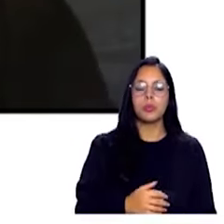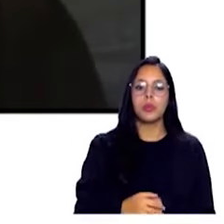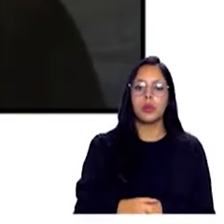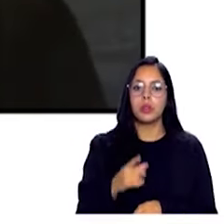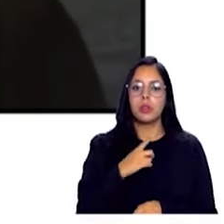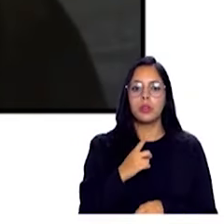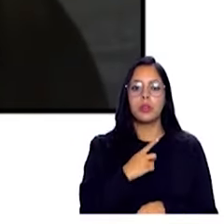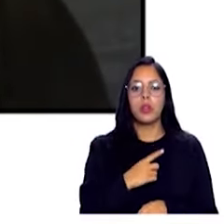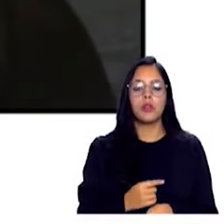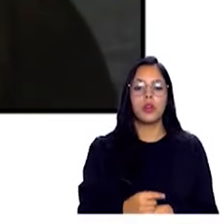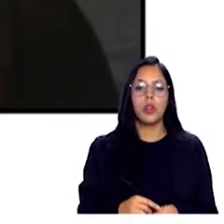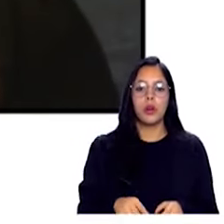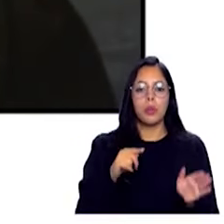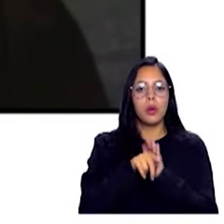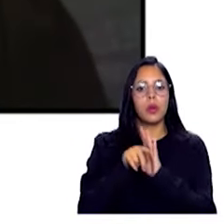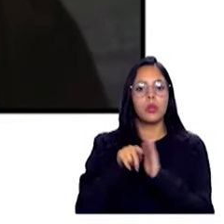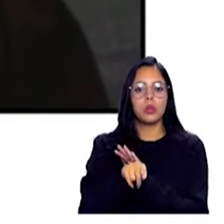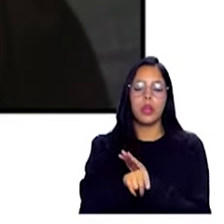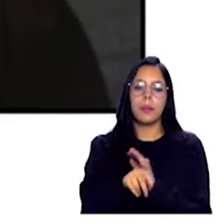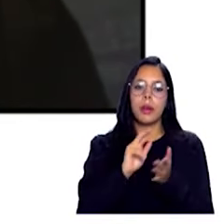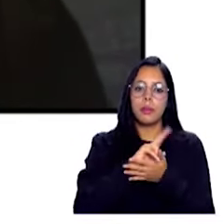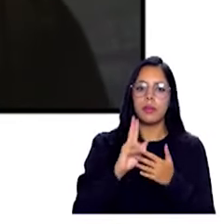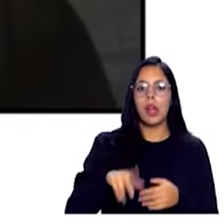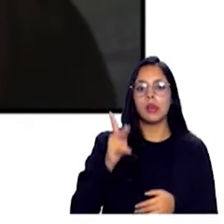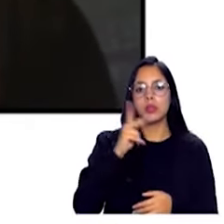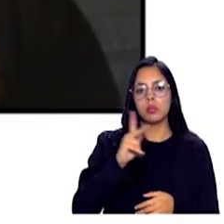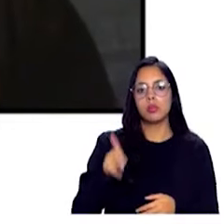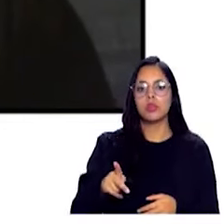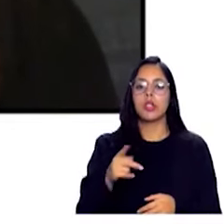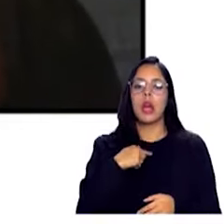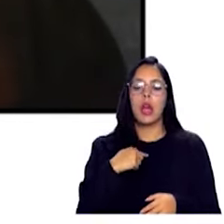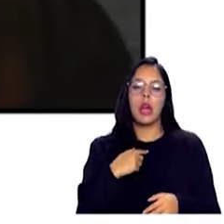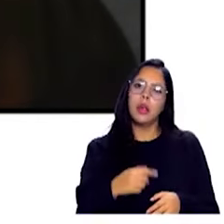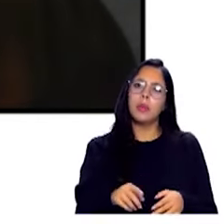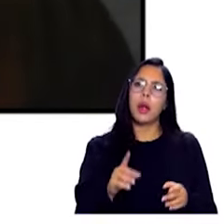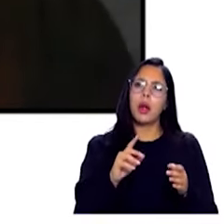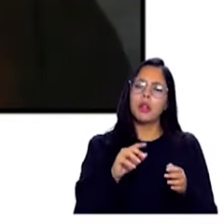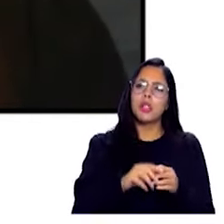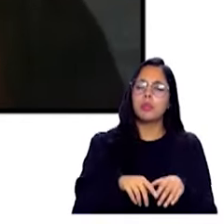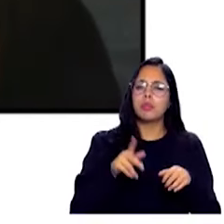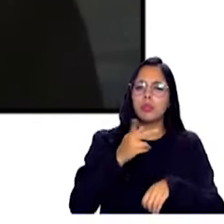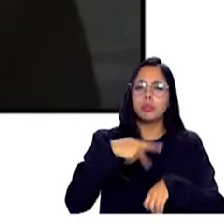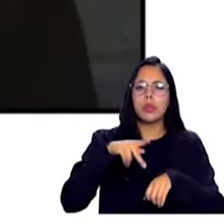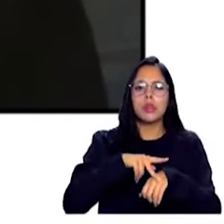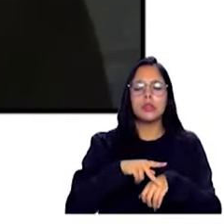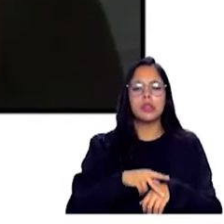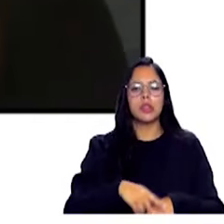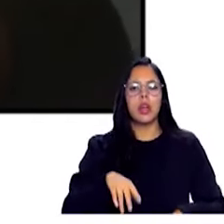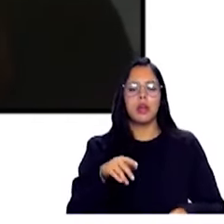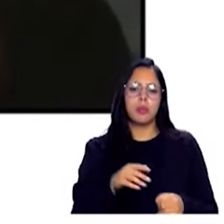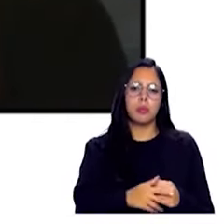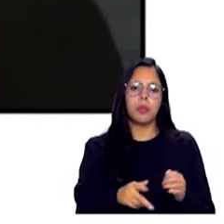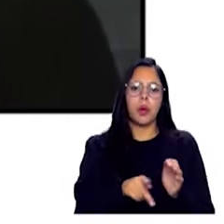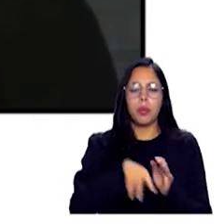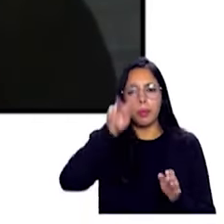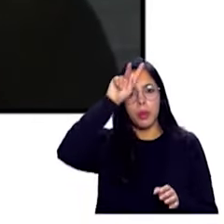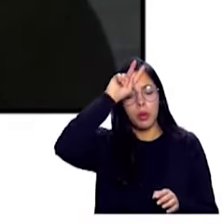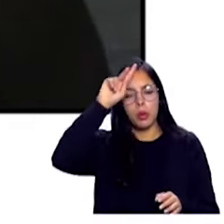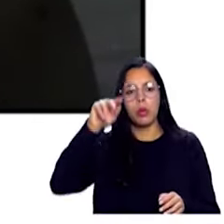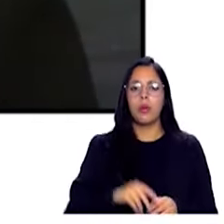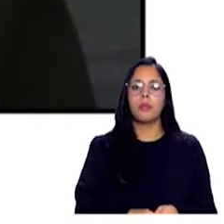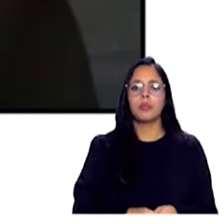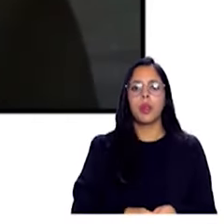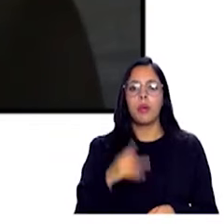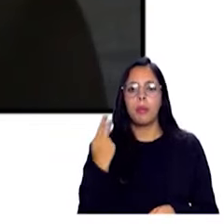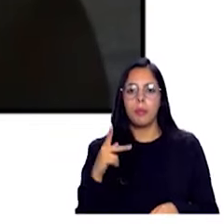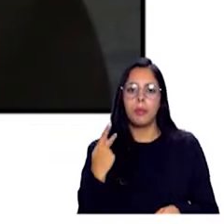professores no peru na Argentina no Uruguai no Paraguai em Portugal e na Espanha e uma das perguntas que eu formulei foi justamente a